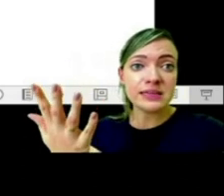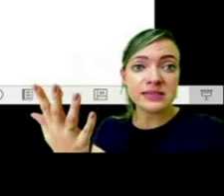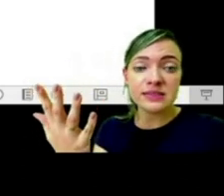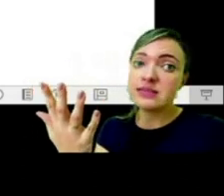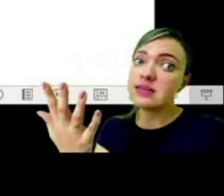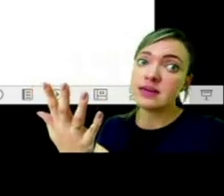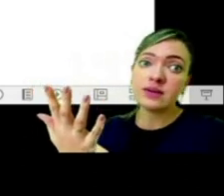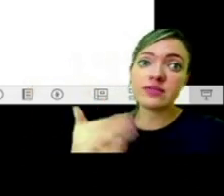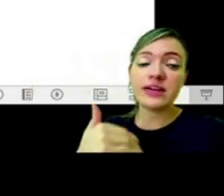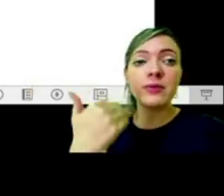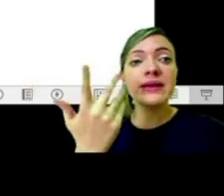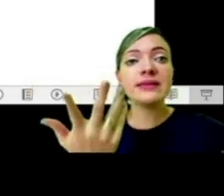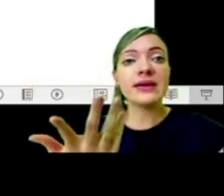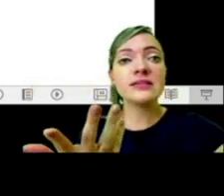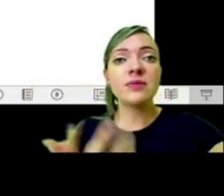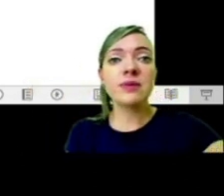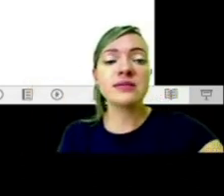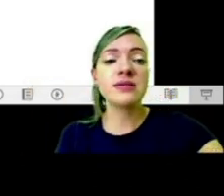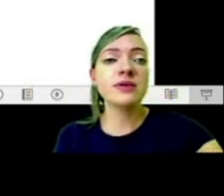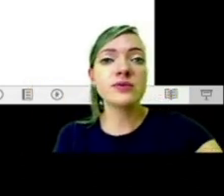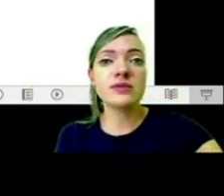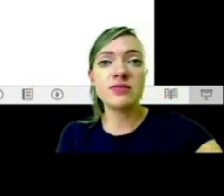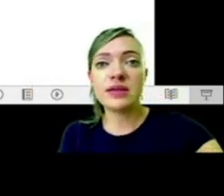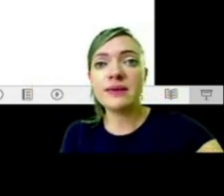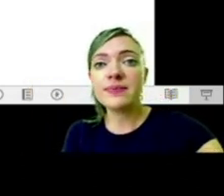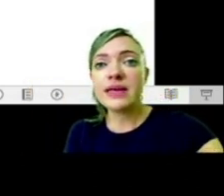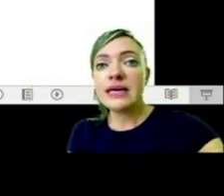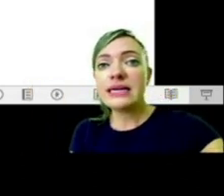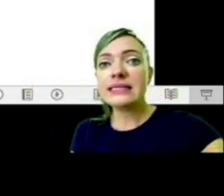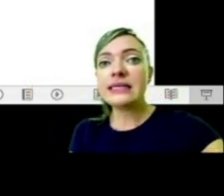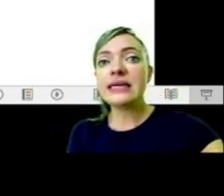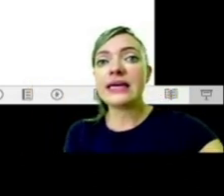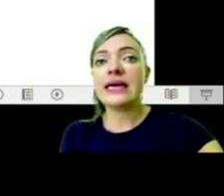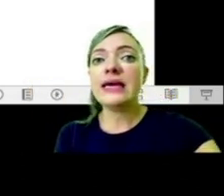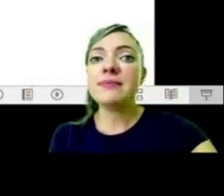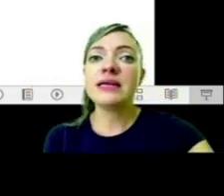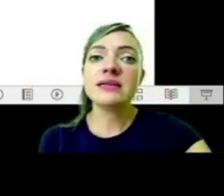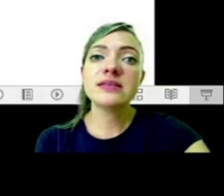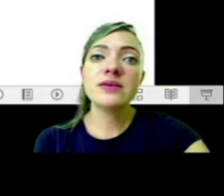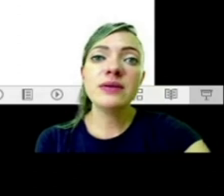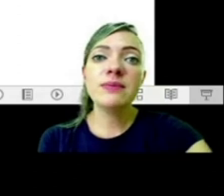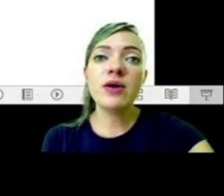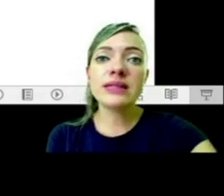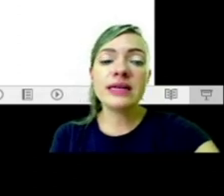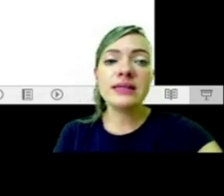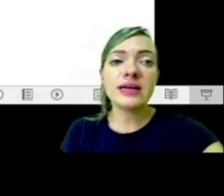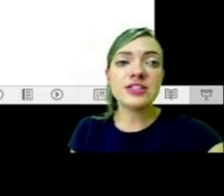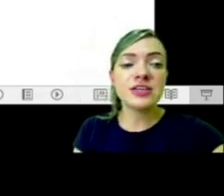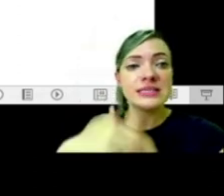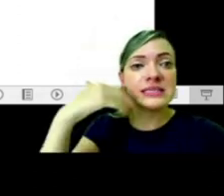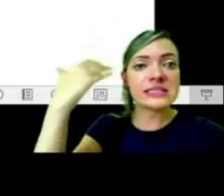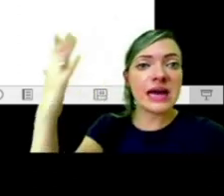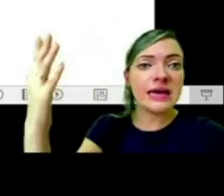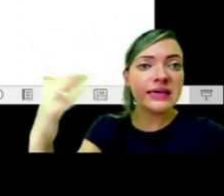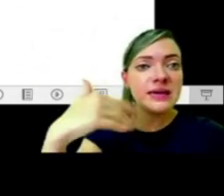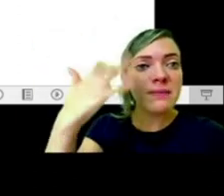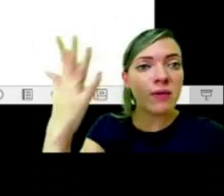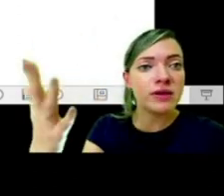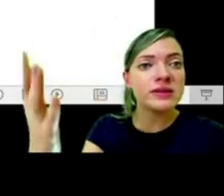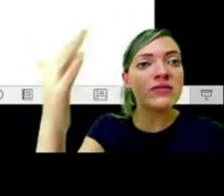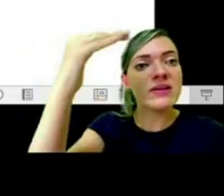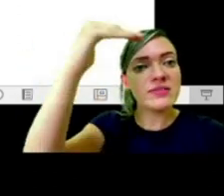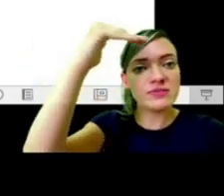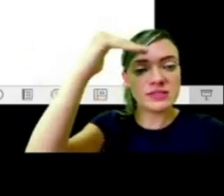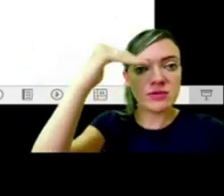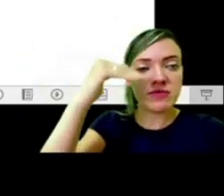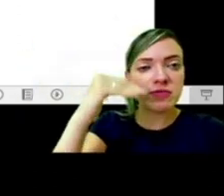nascem mais? Não, vai aumentar essa população, inclusive, né? Letra E. Emigração e mortalidade, sai e